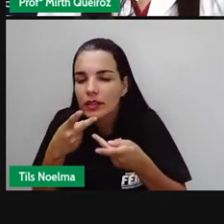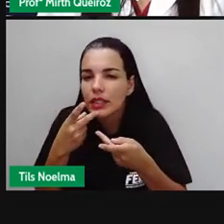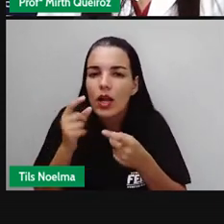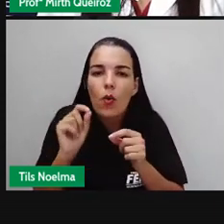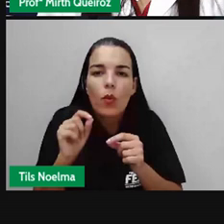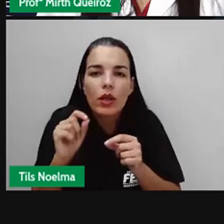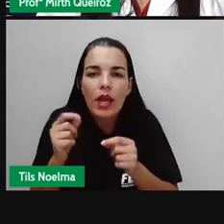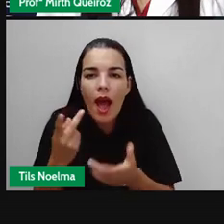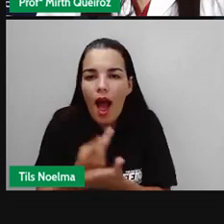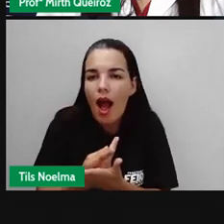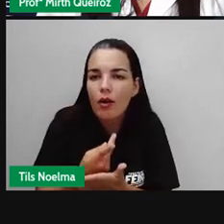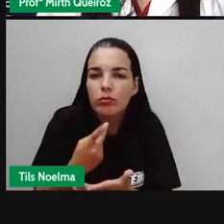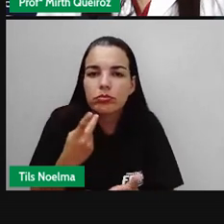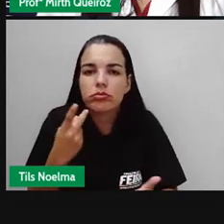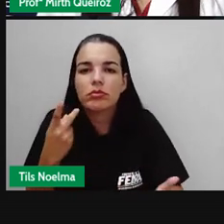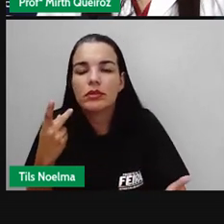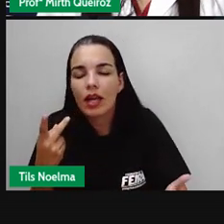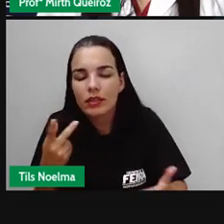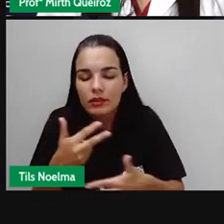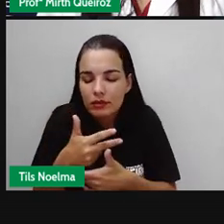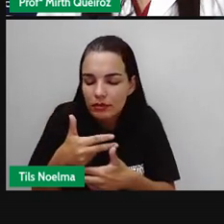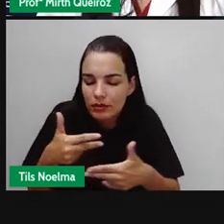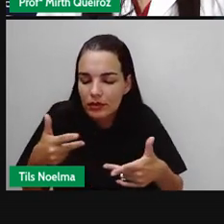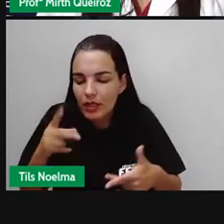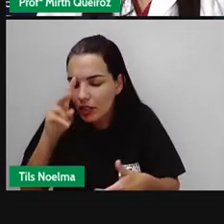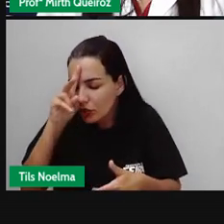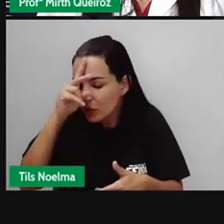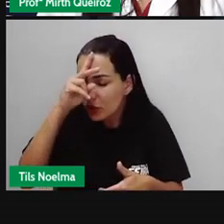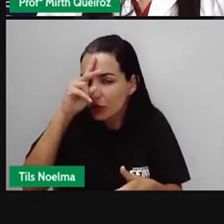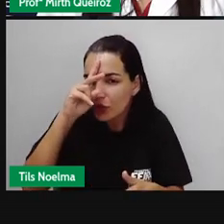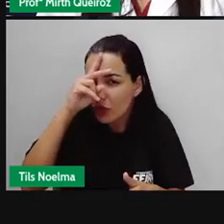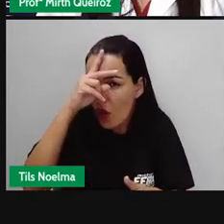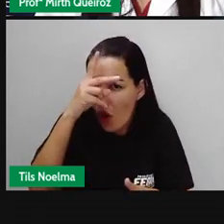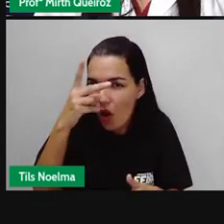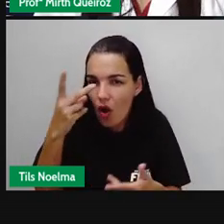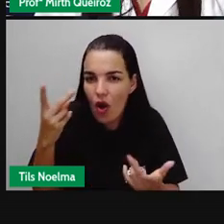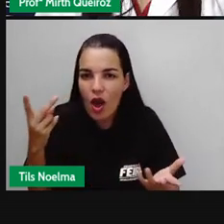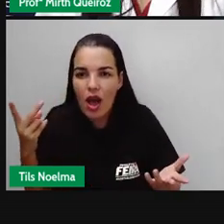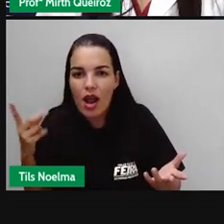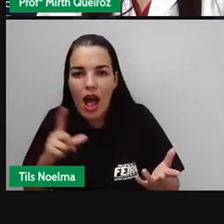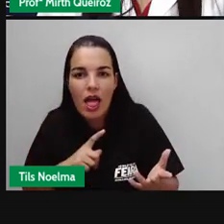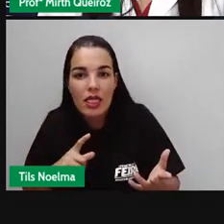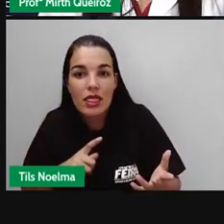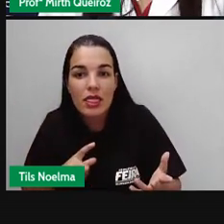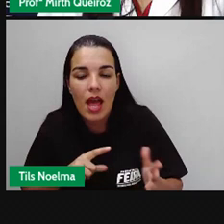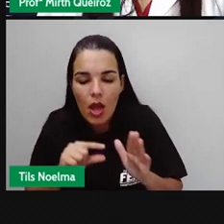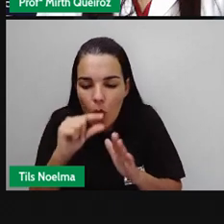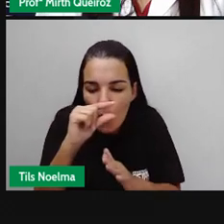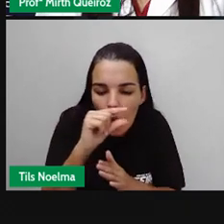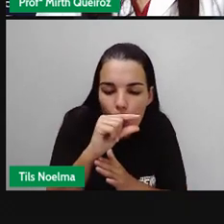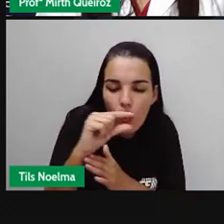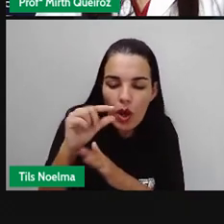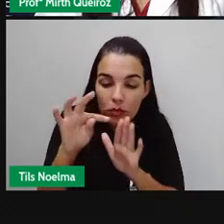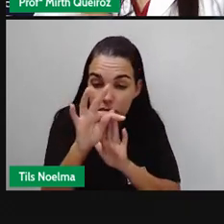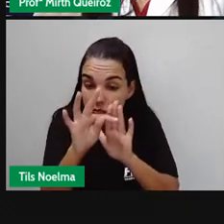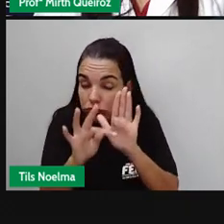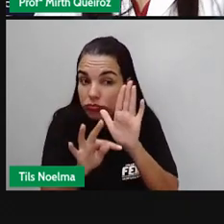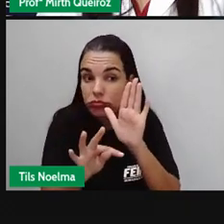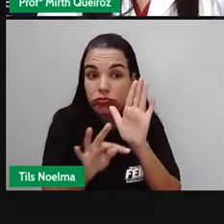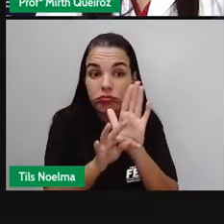situação que dá origem aos acontecimentos de uma narrativa. Então, ele deve ser curto, conta